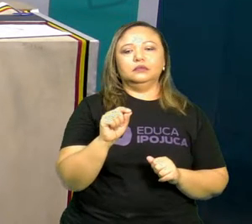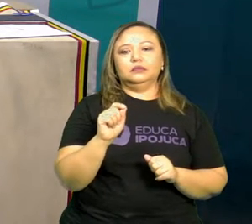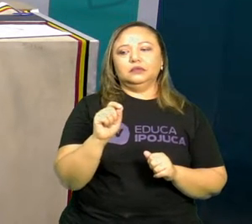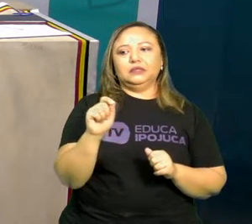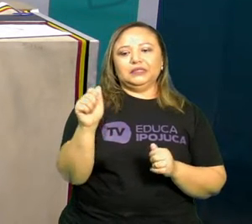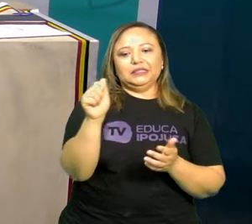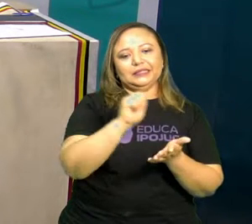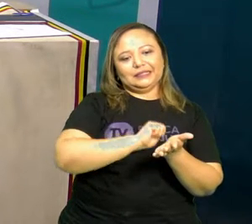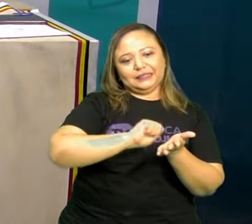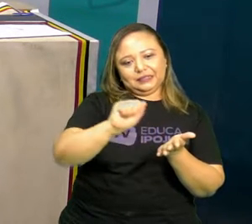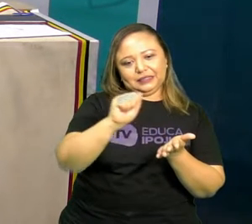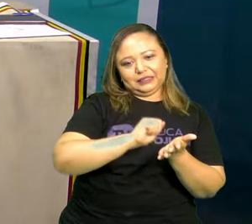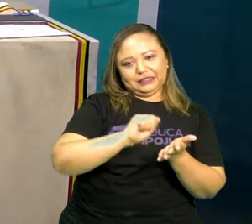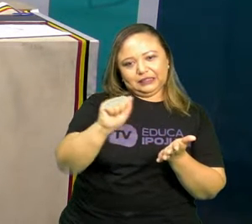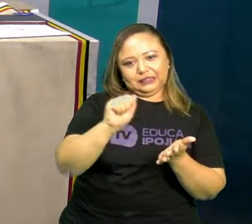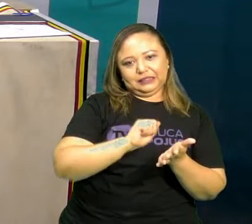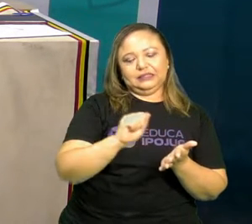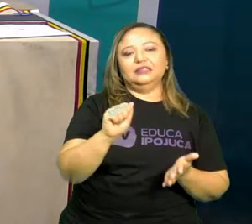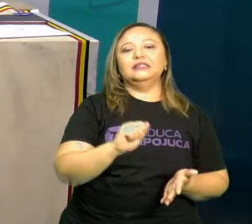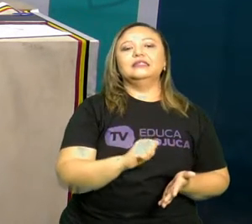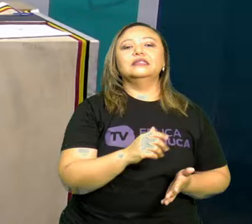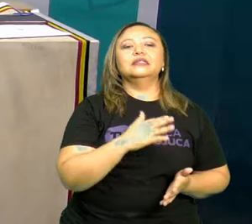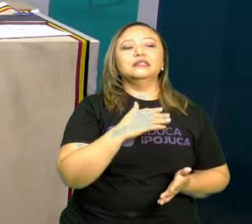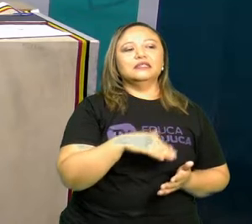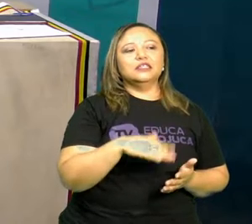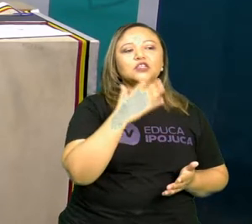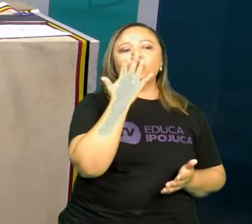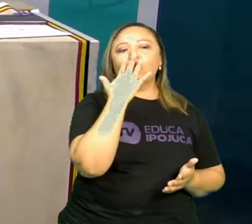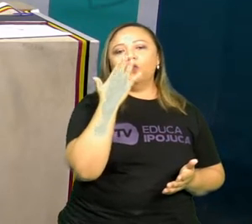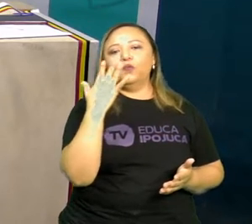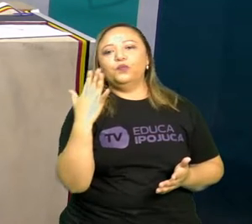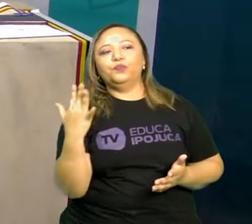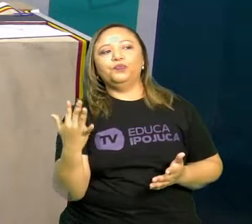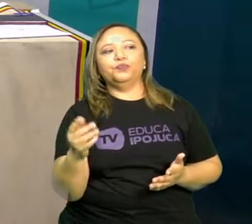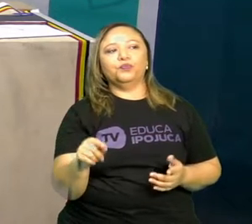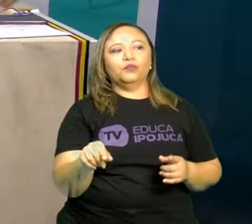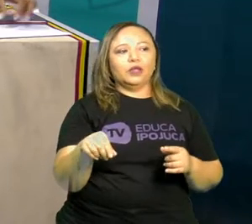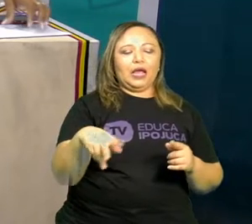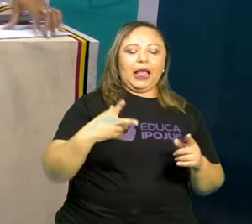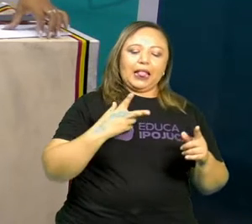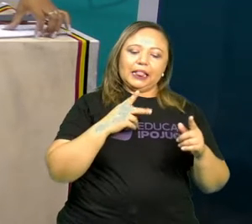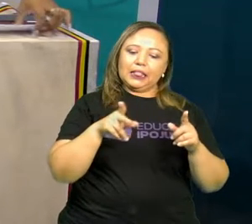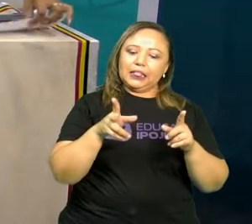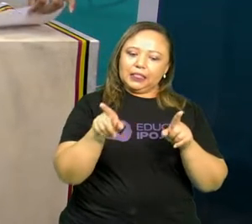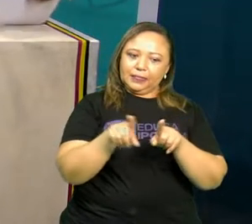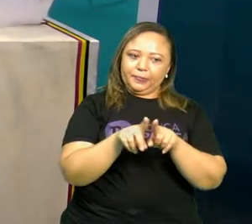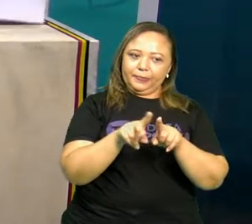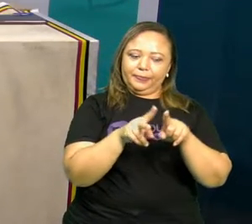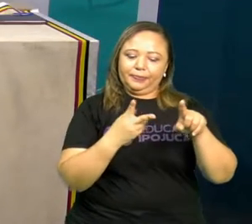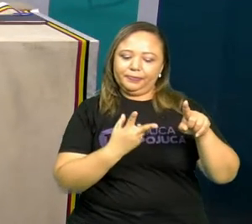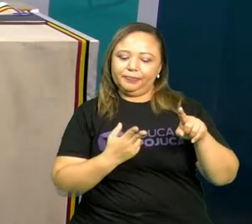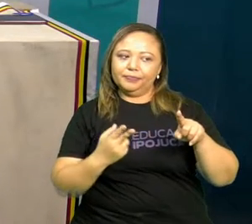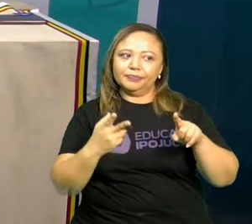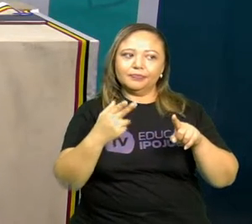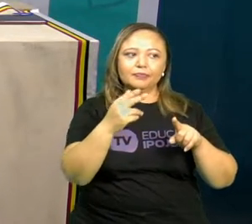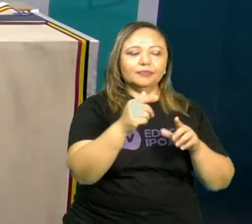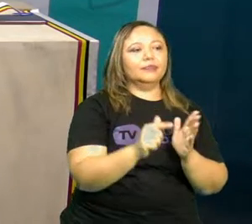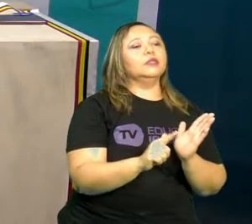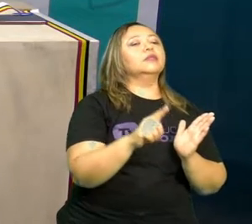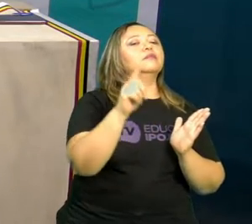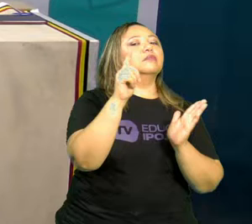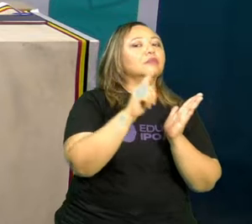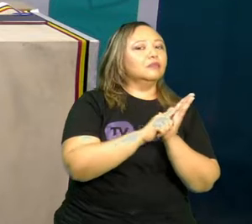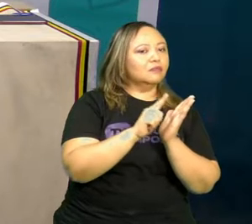giz de cera. E também vamos precisar de uma tesoura e de uma